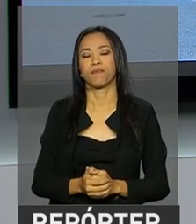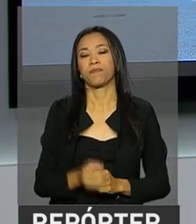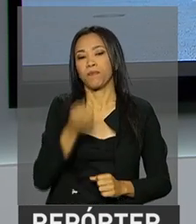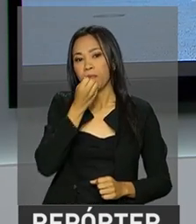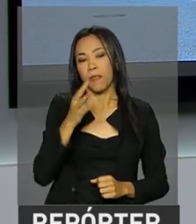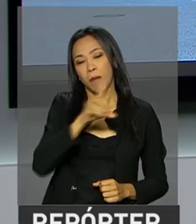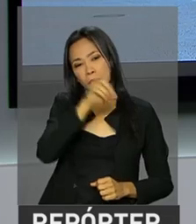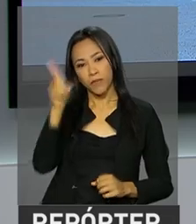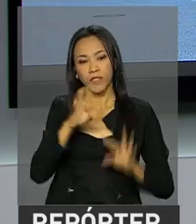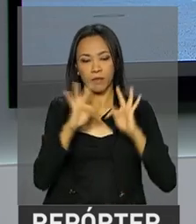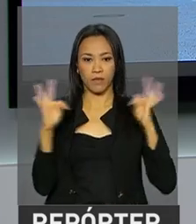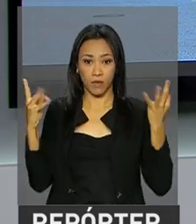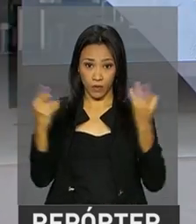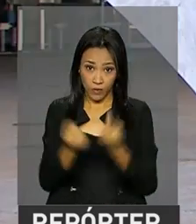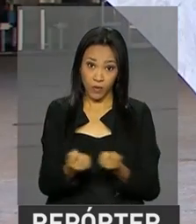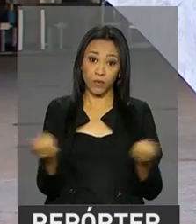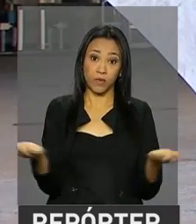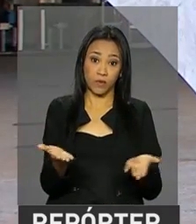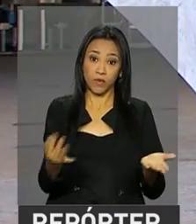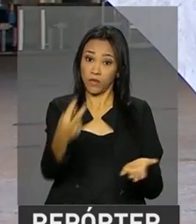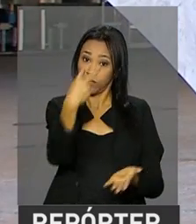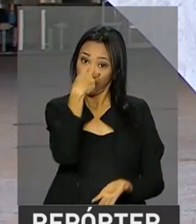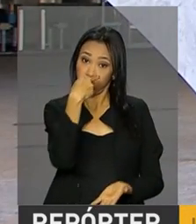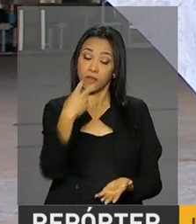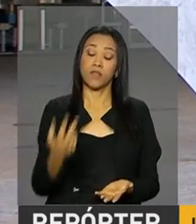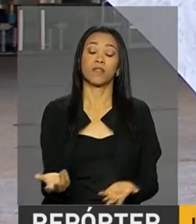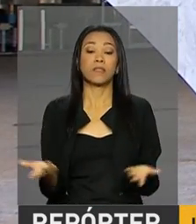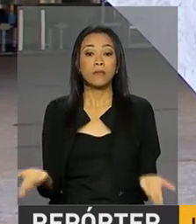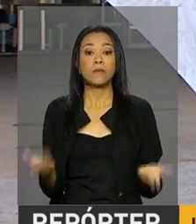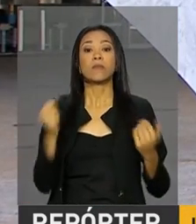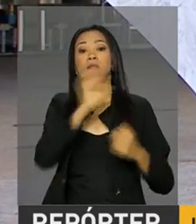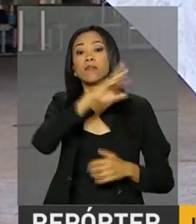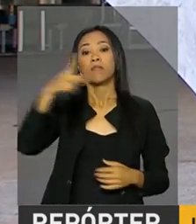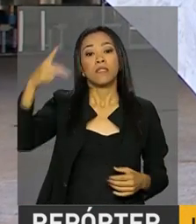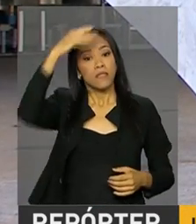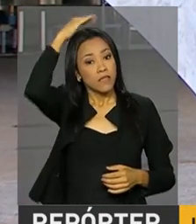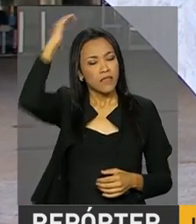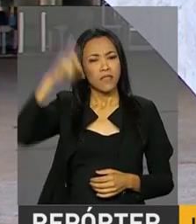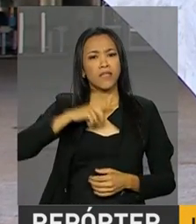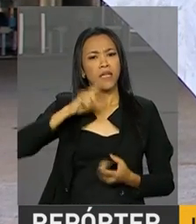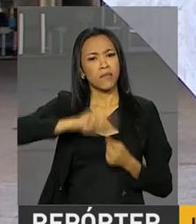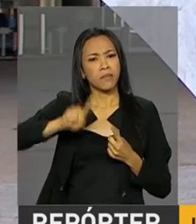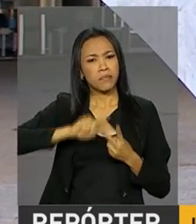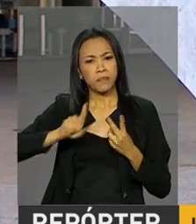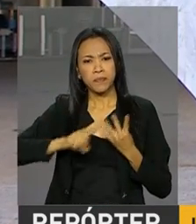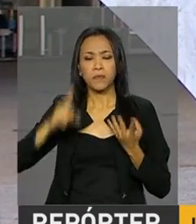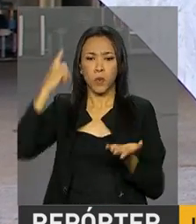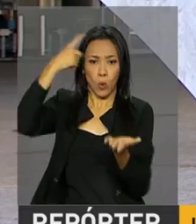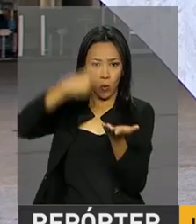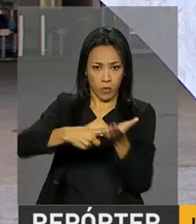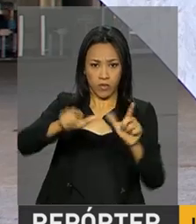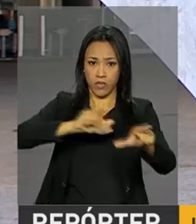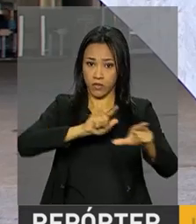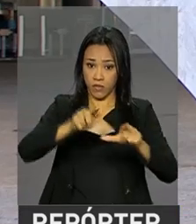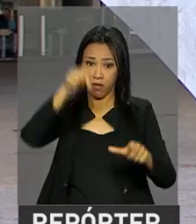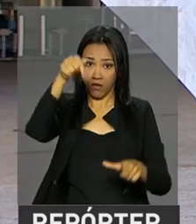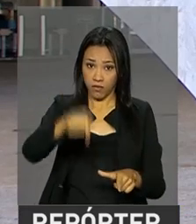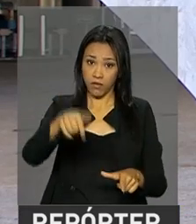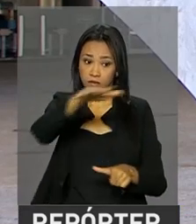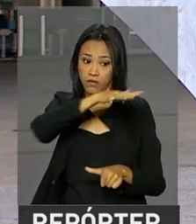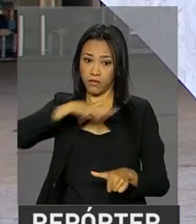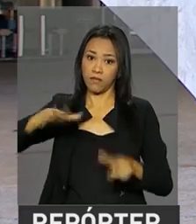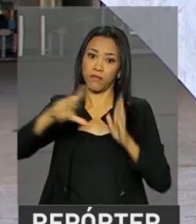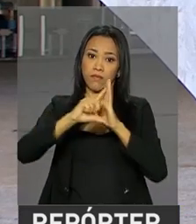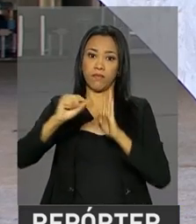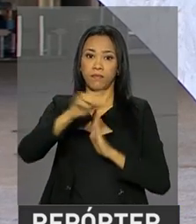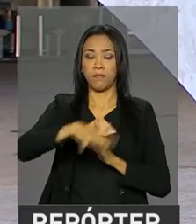você também, bom dia a todos que nos assistem. O presidente Michel Temer tem uma série de compromissos ao longo do dia, hoje, aqui no Palácio do